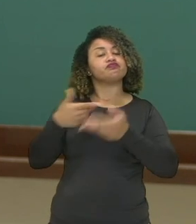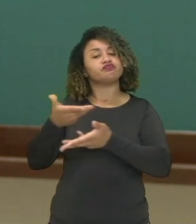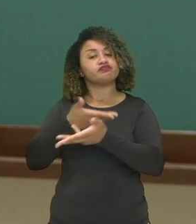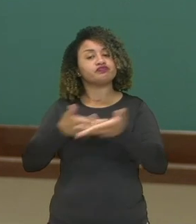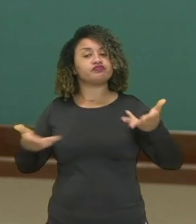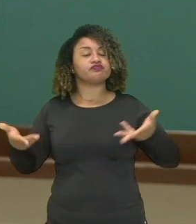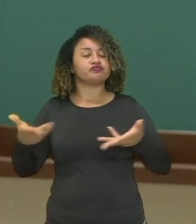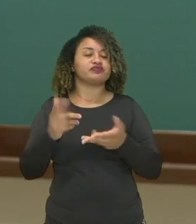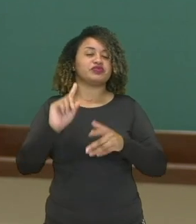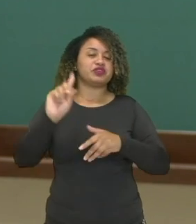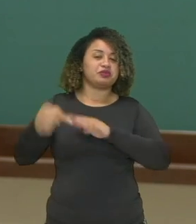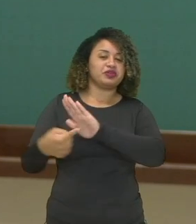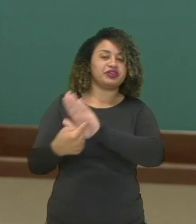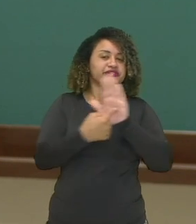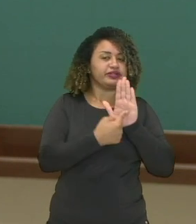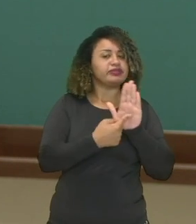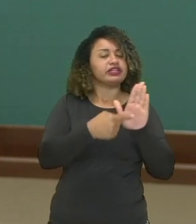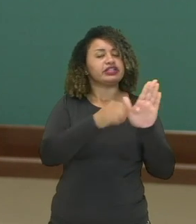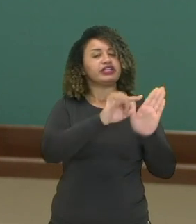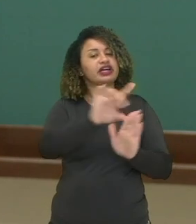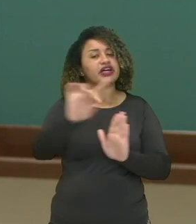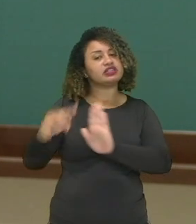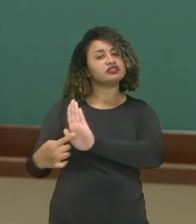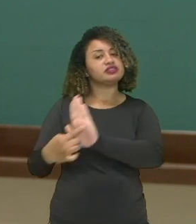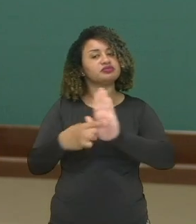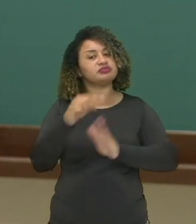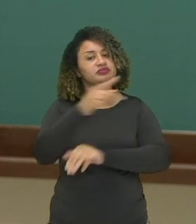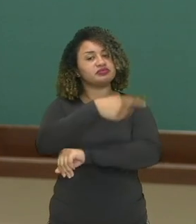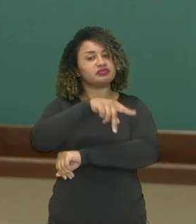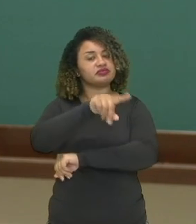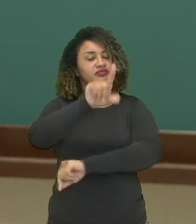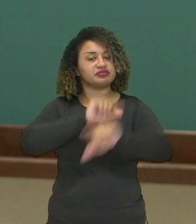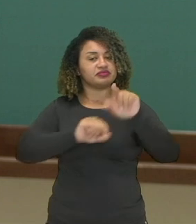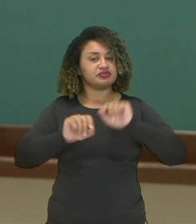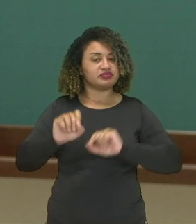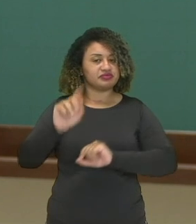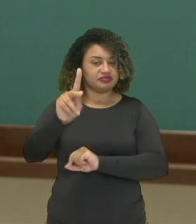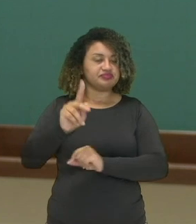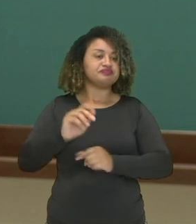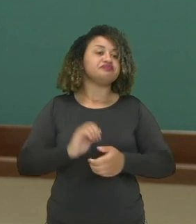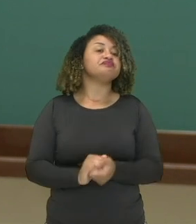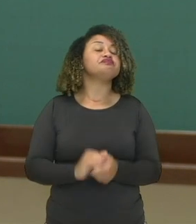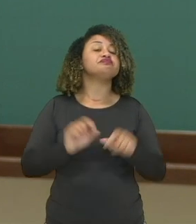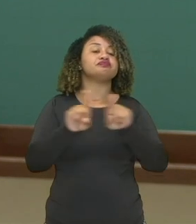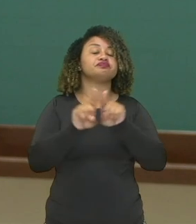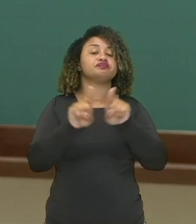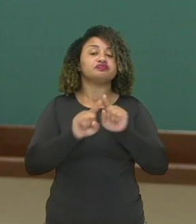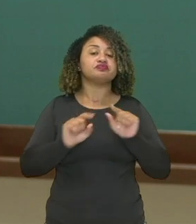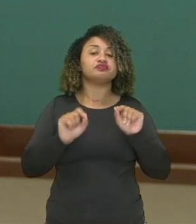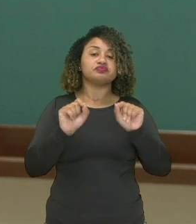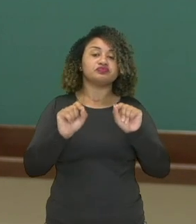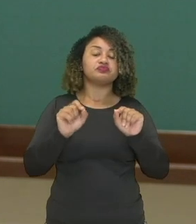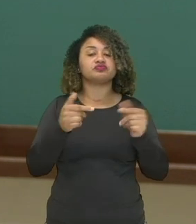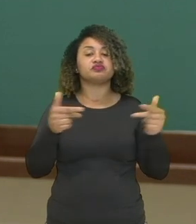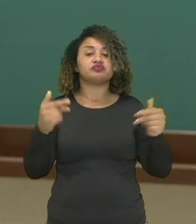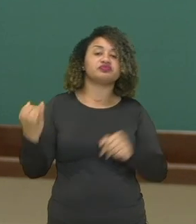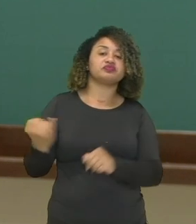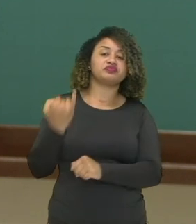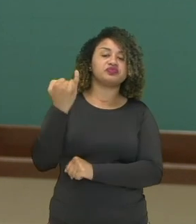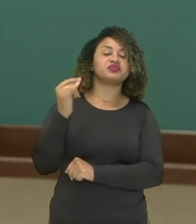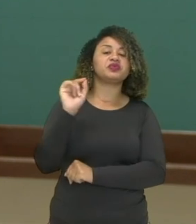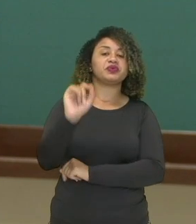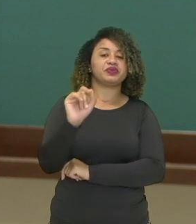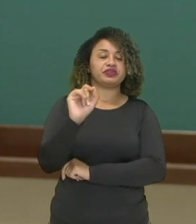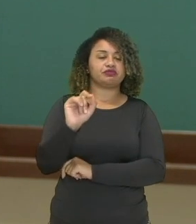compartilhar com os colegas sobre isso, certo? Bueno, outra coisa importante aqui, ó, que temos